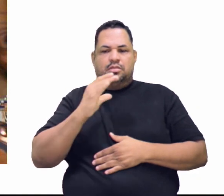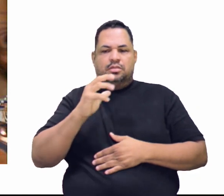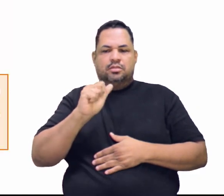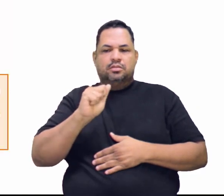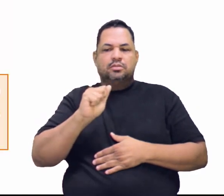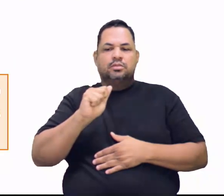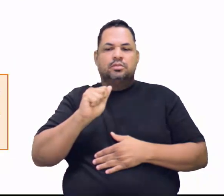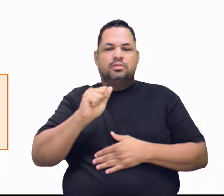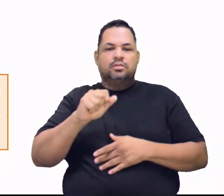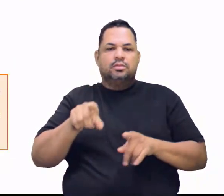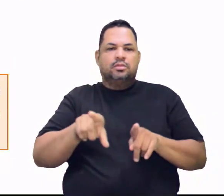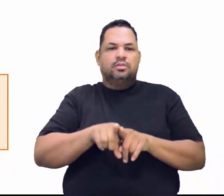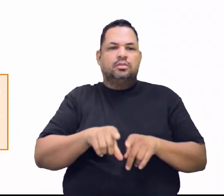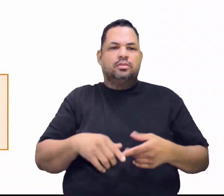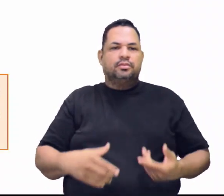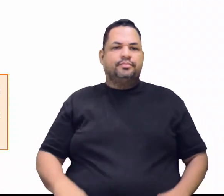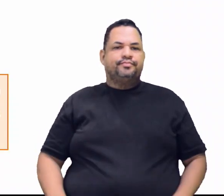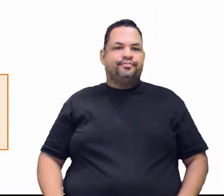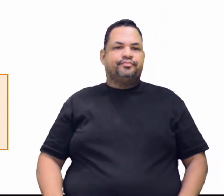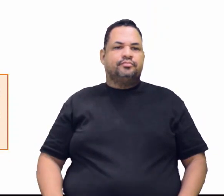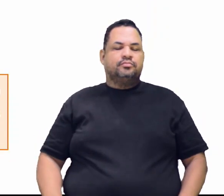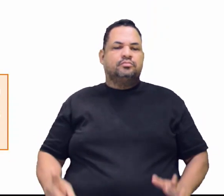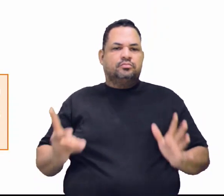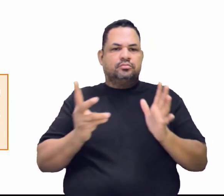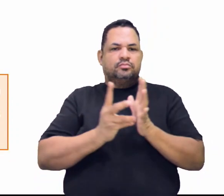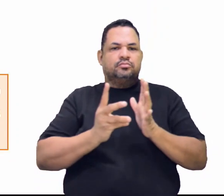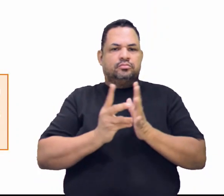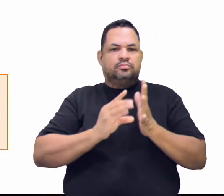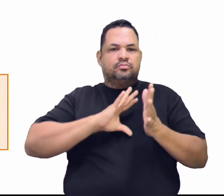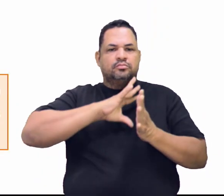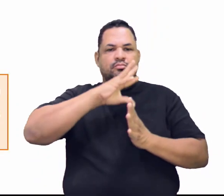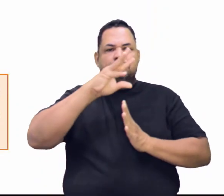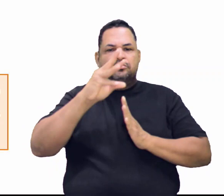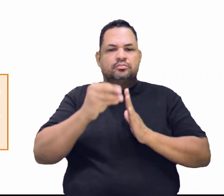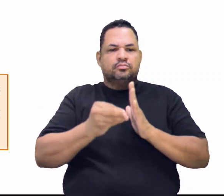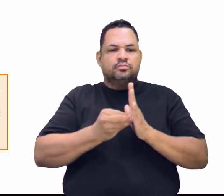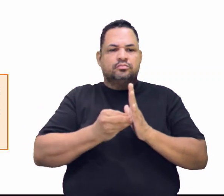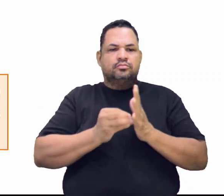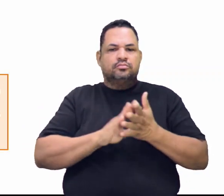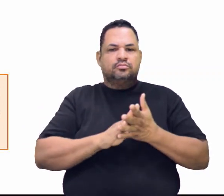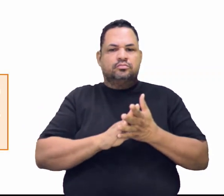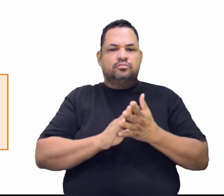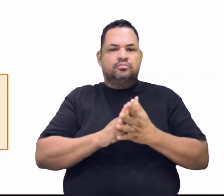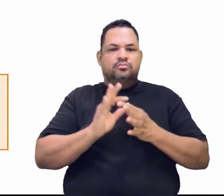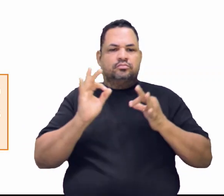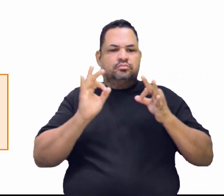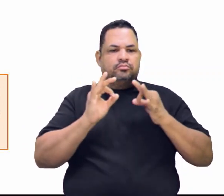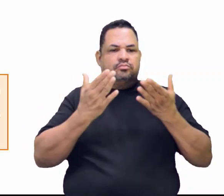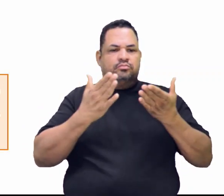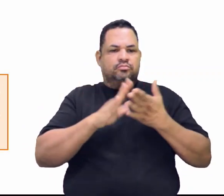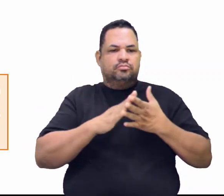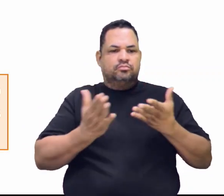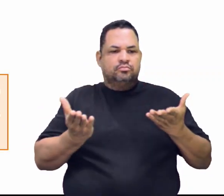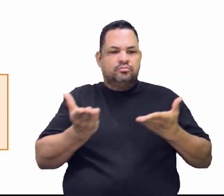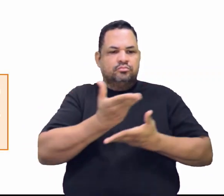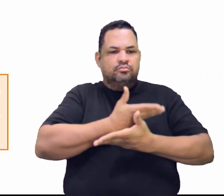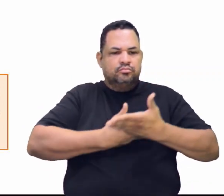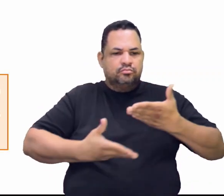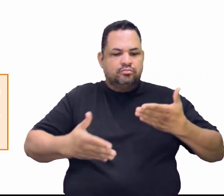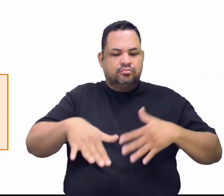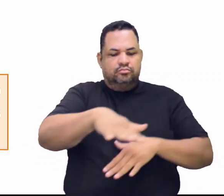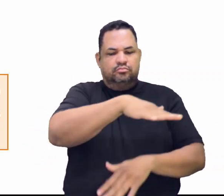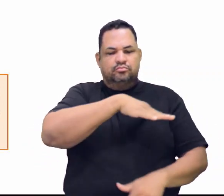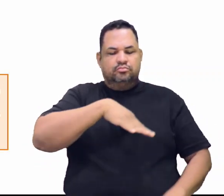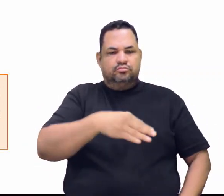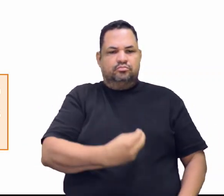e os Maias. O indígena da Amazônia era um ser perfeitamente integrado ao